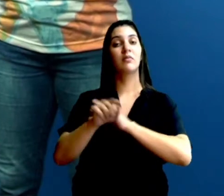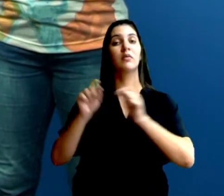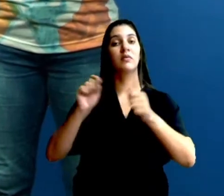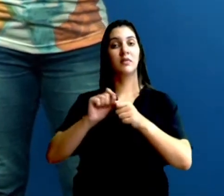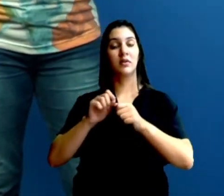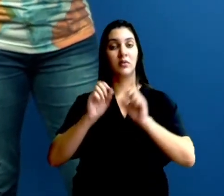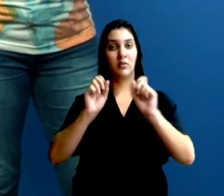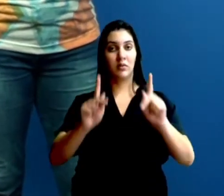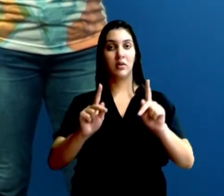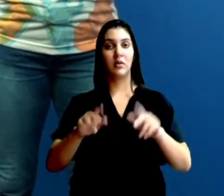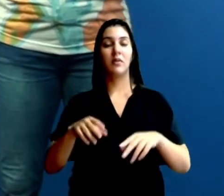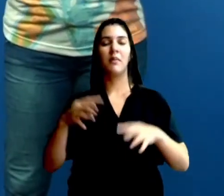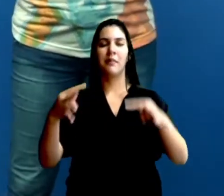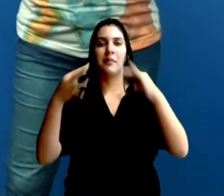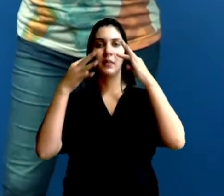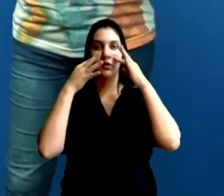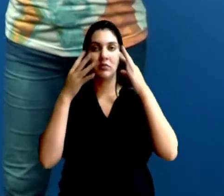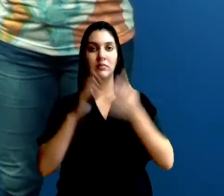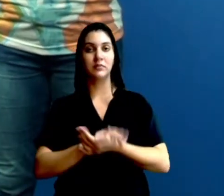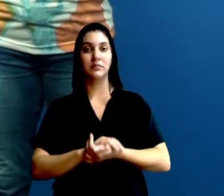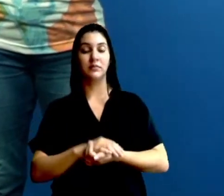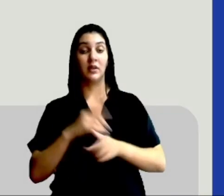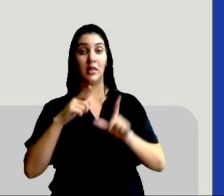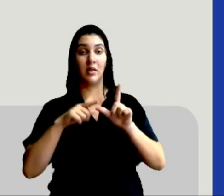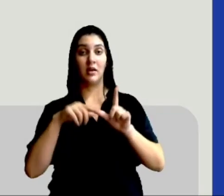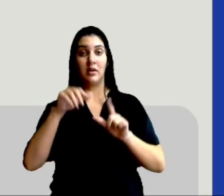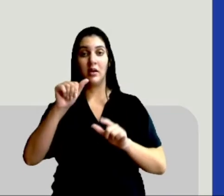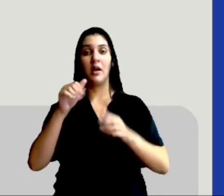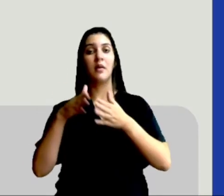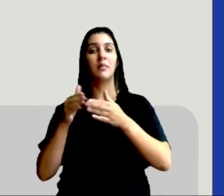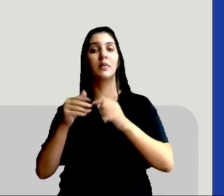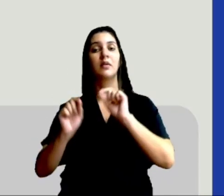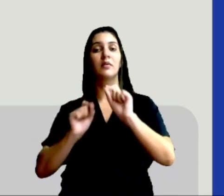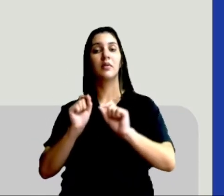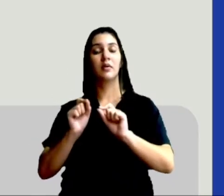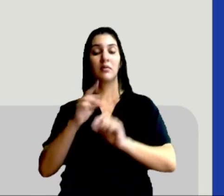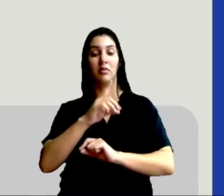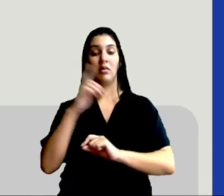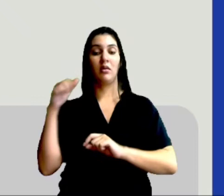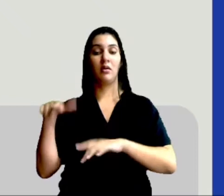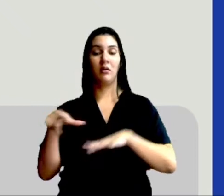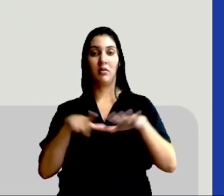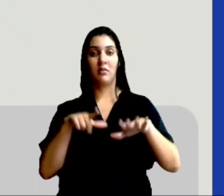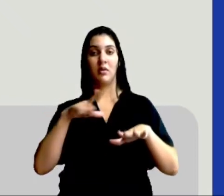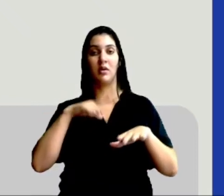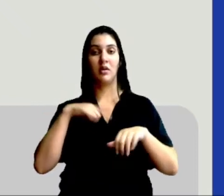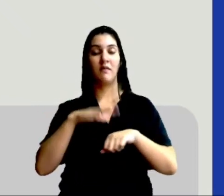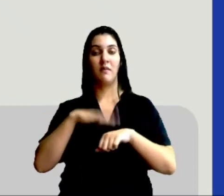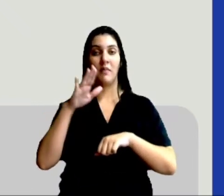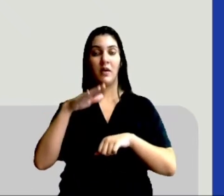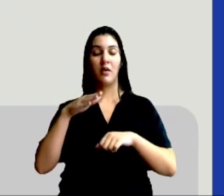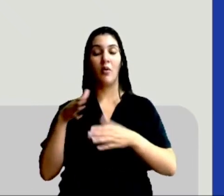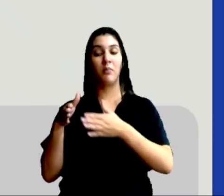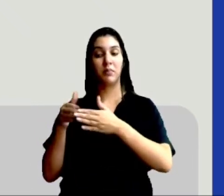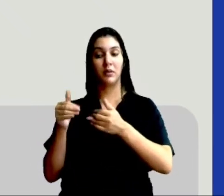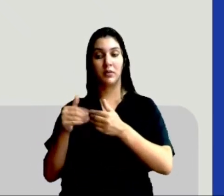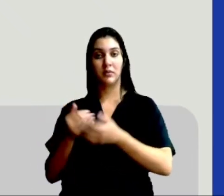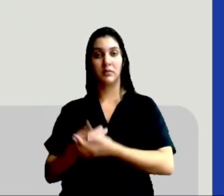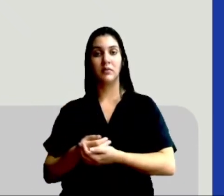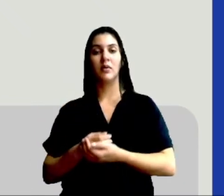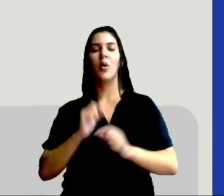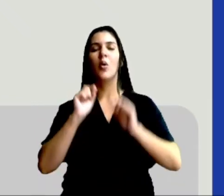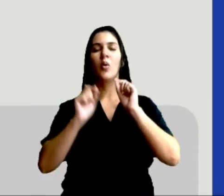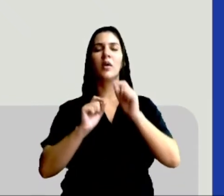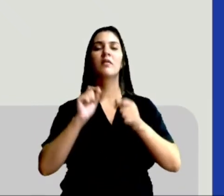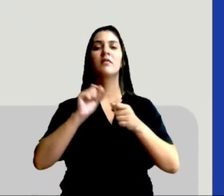feitas. Ok? Então presta bem atenção aí. Na letra A ele pediu o quê? Dia da semana em que houve a maior encomenda. O